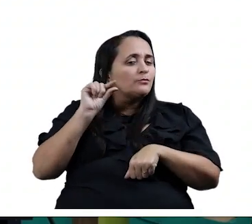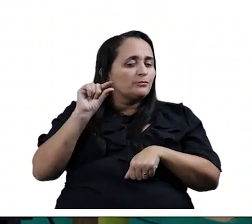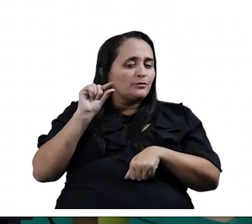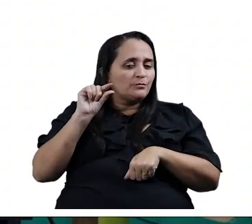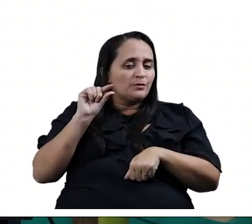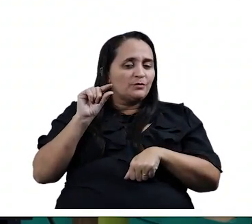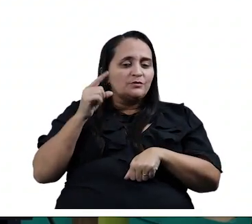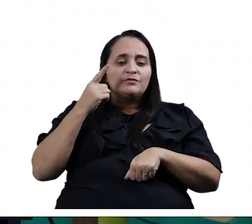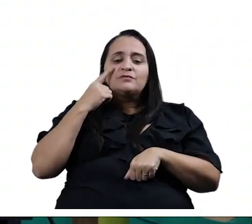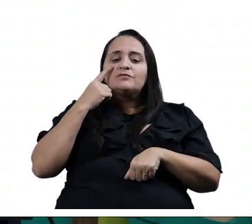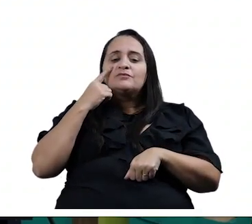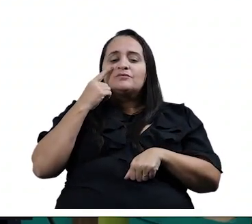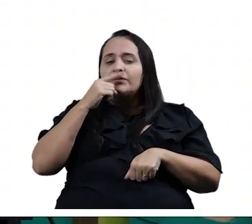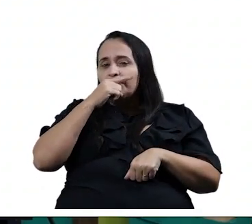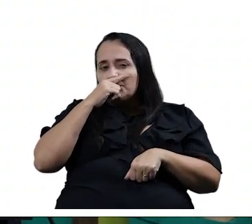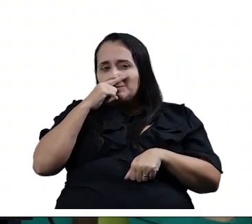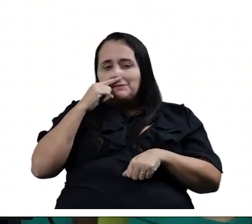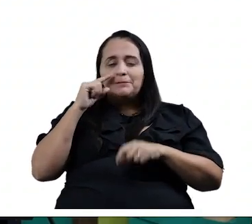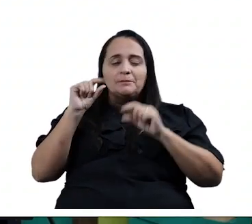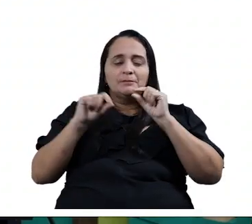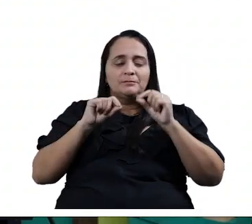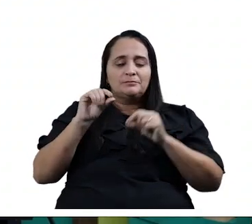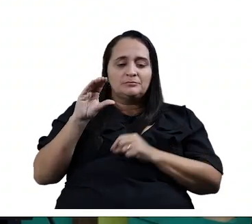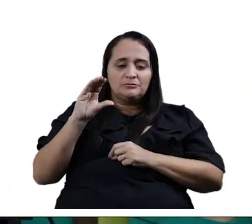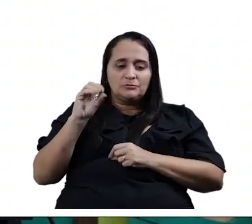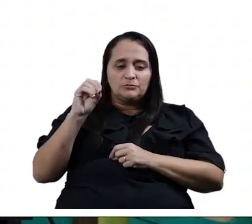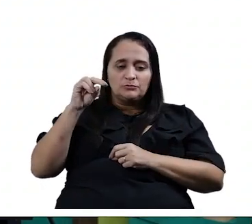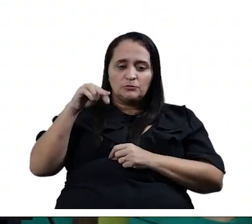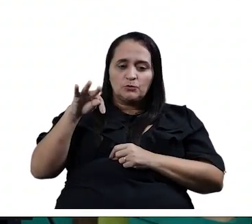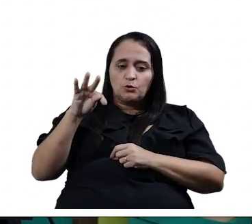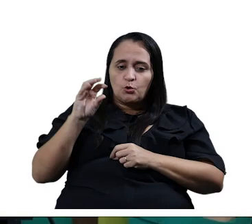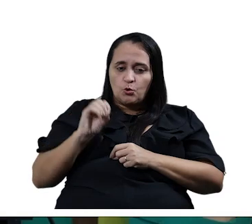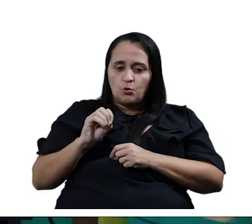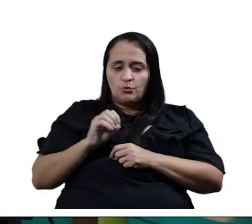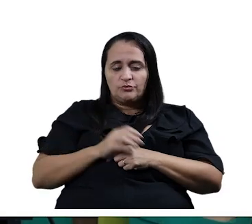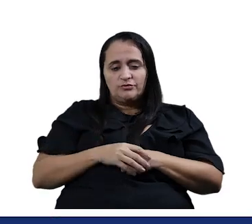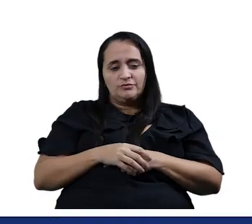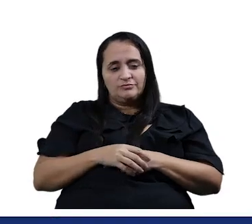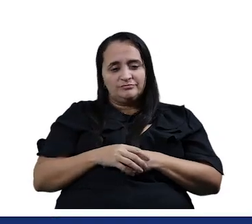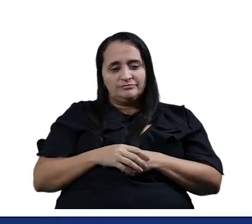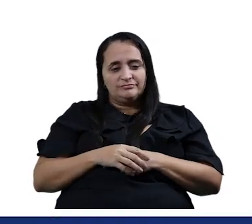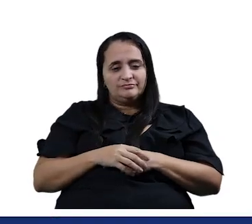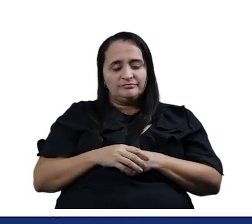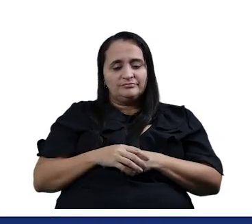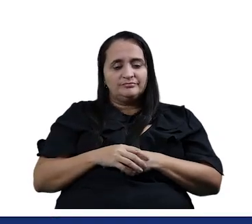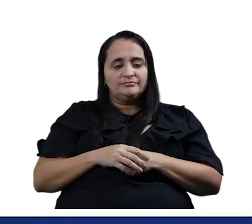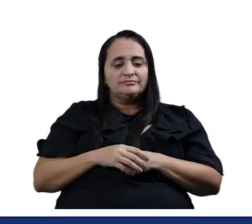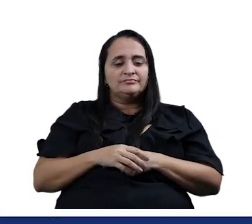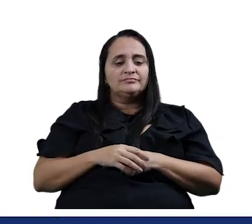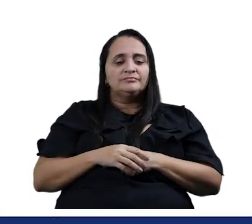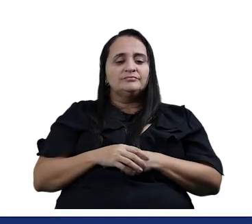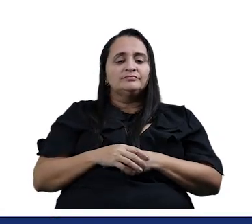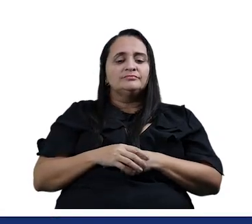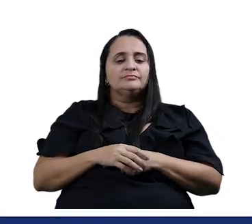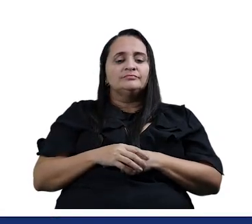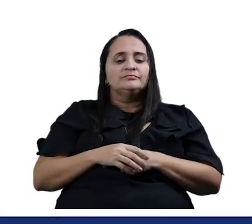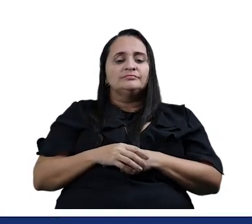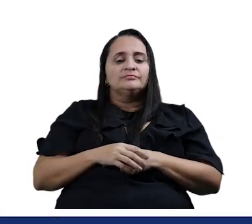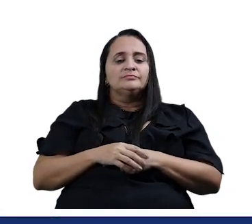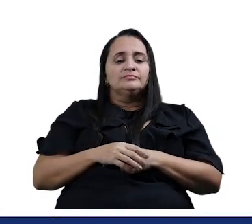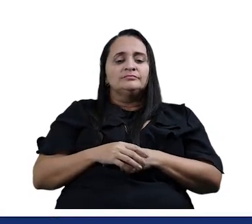para a gente, vamos analisar aqui a estrutura do texto conto, tá